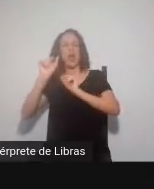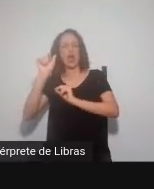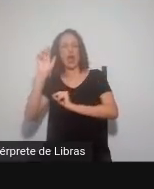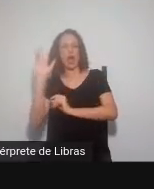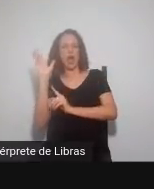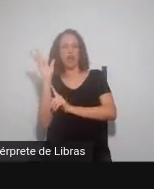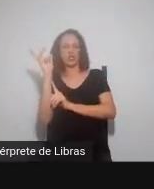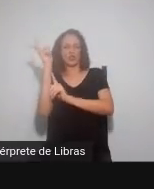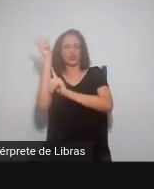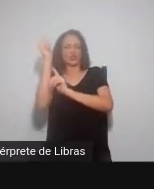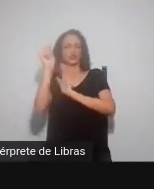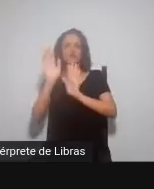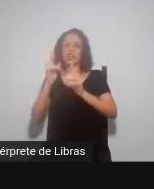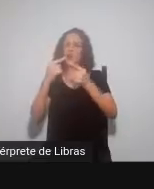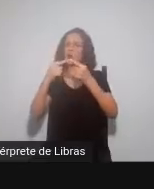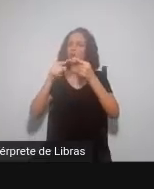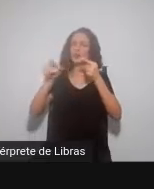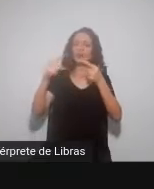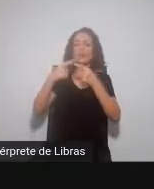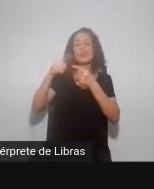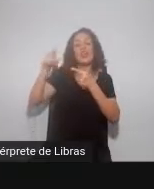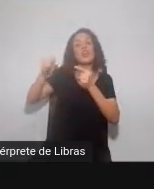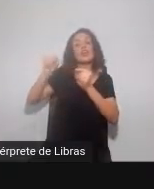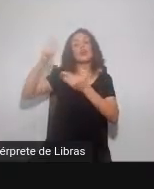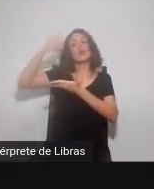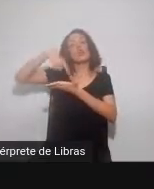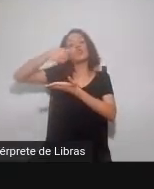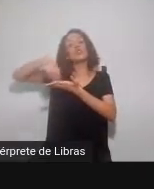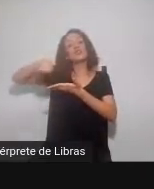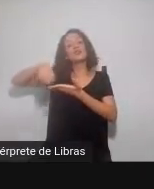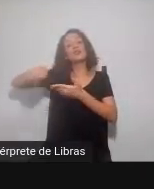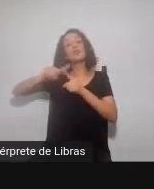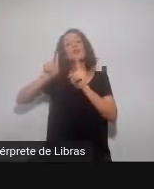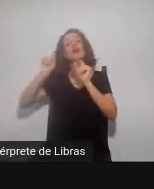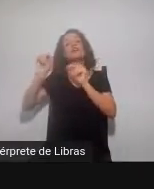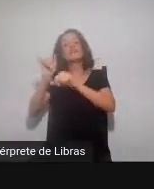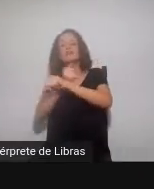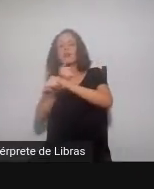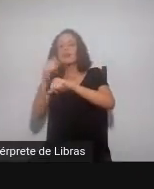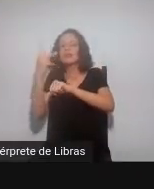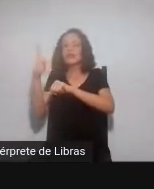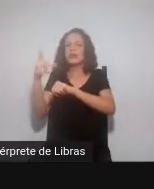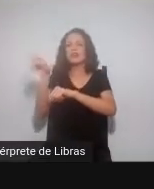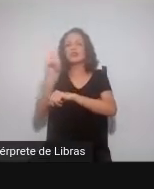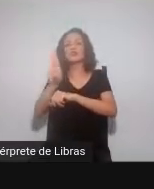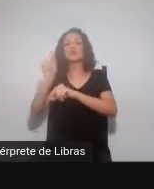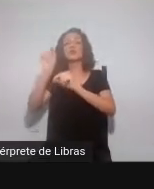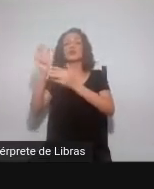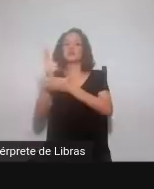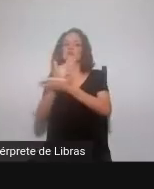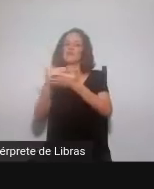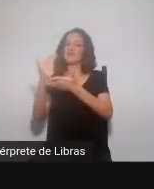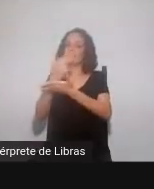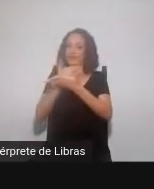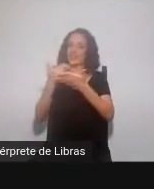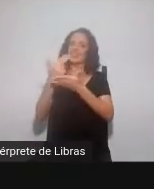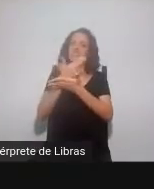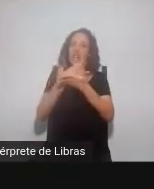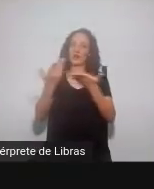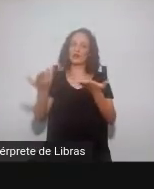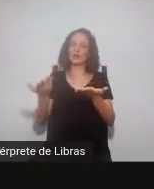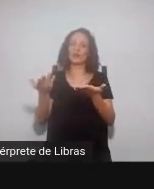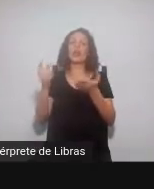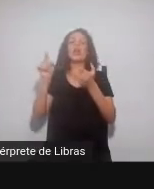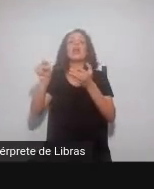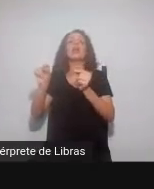ilustrador é um escritor. Só que o seu instrumento de escrever é o desenho. O ilustrador é um escritor de